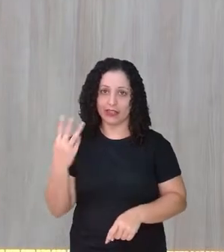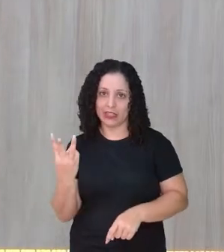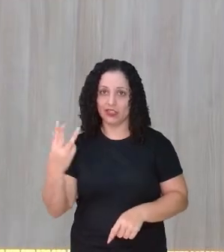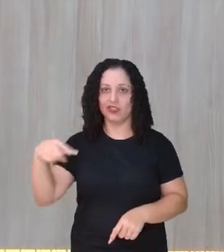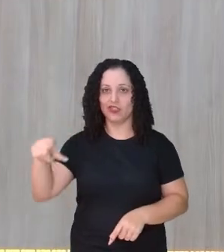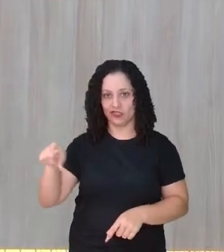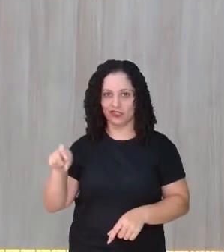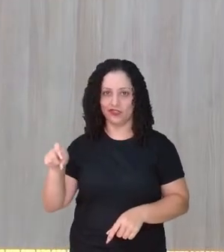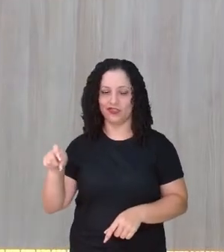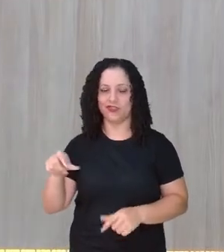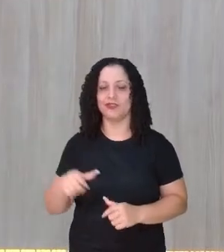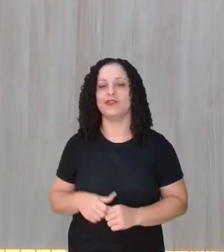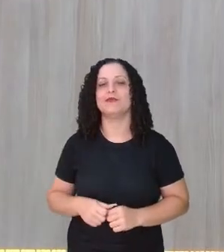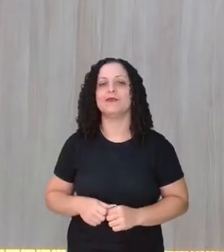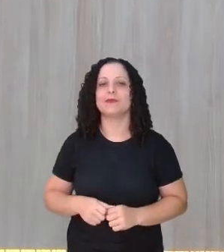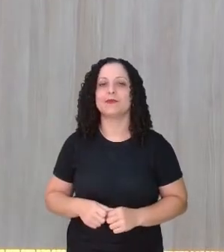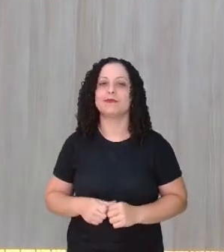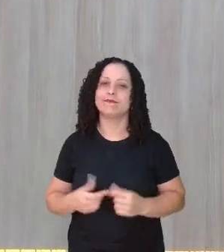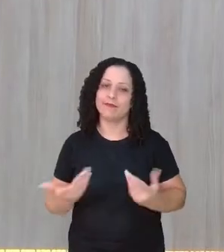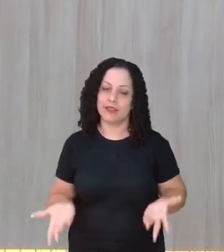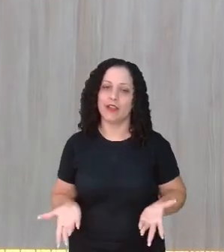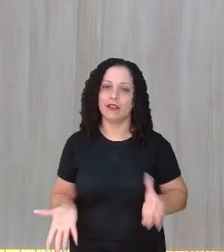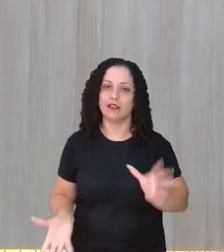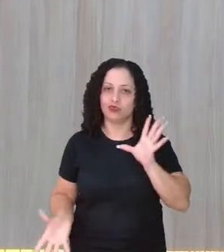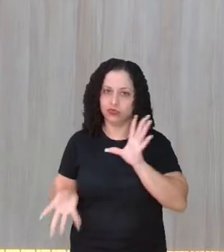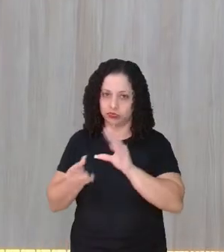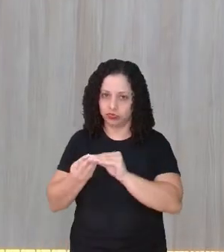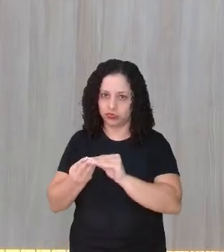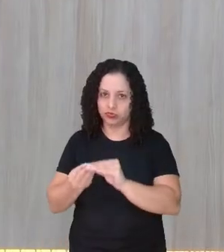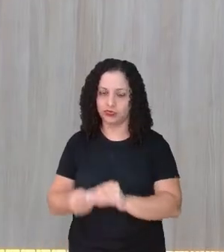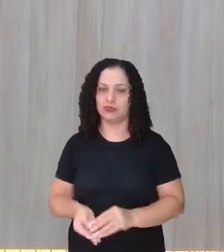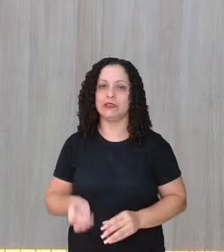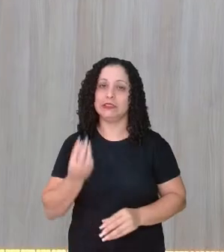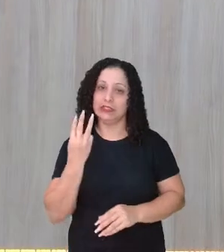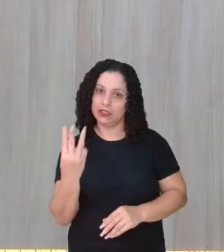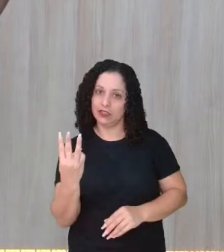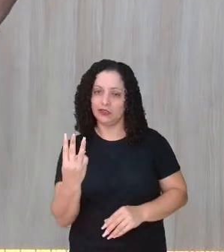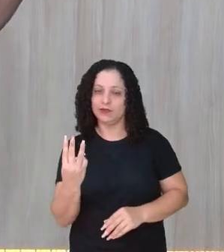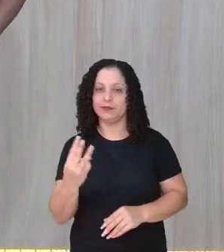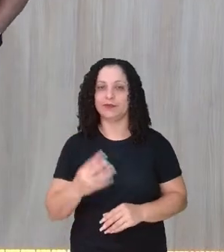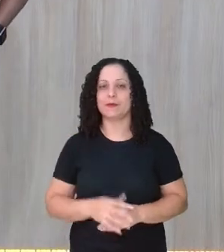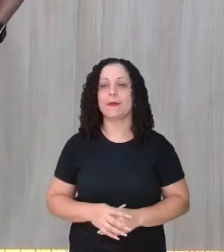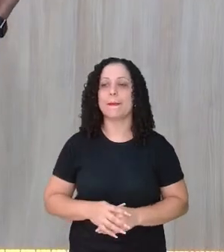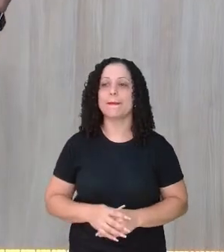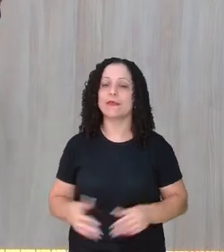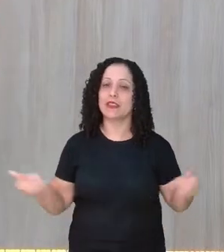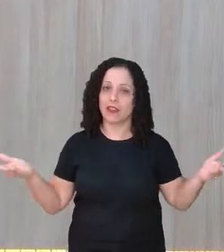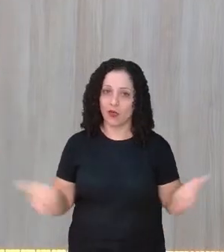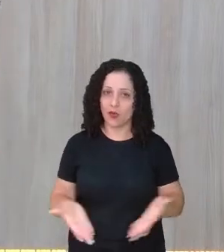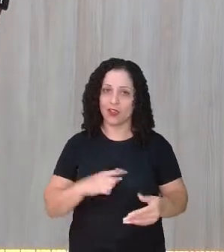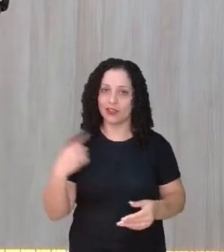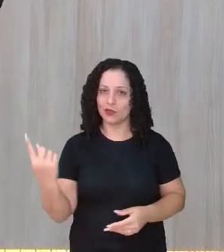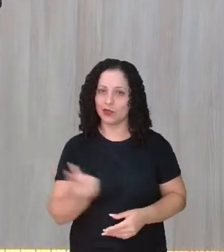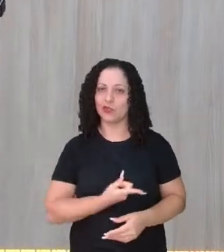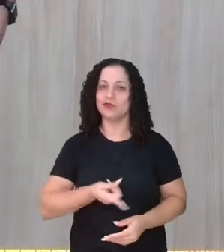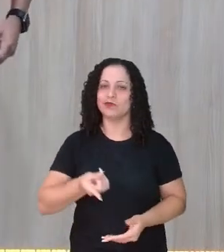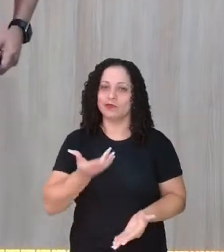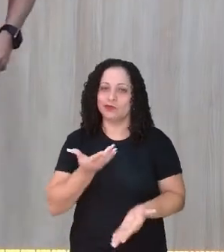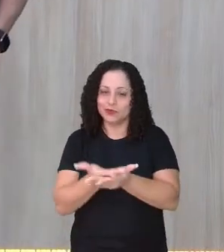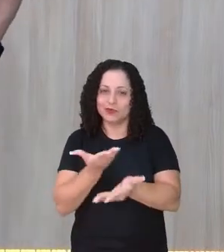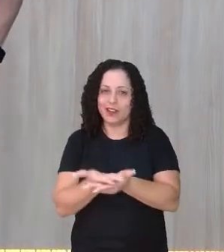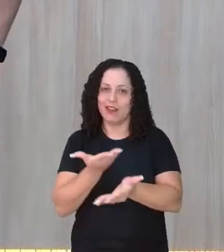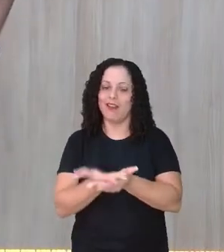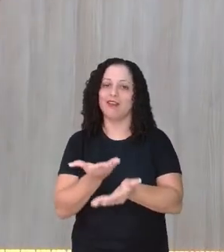lápis mais um lápis, eu vou ter aí 3 lápis. Então, são essas situações que a gente vai verificar, certo?